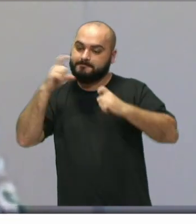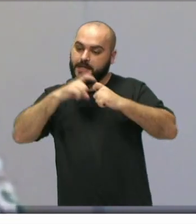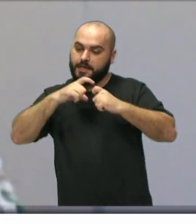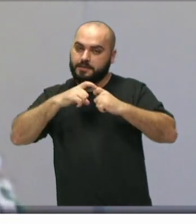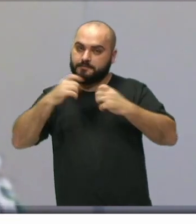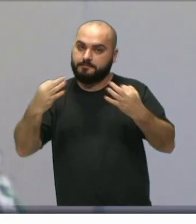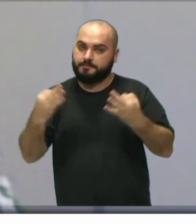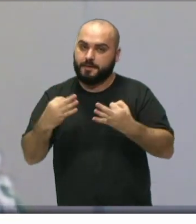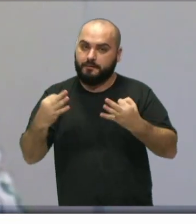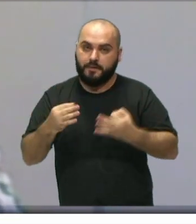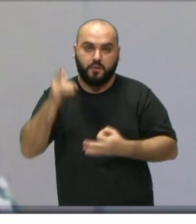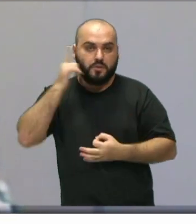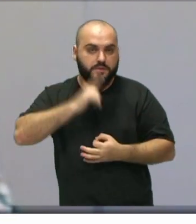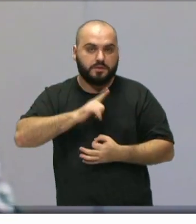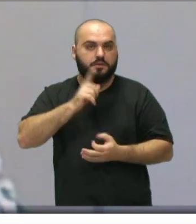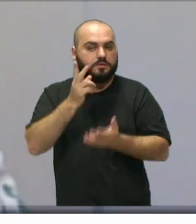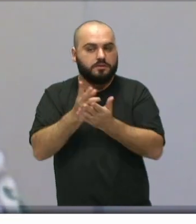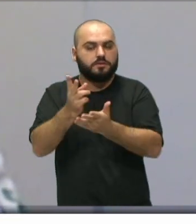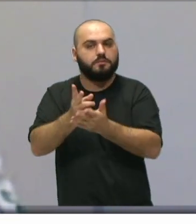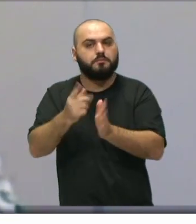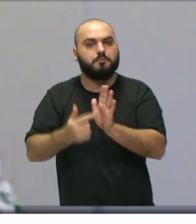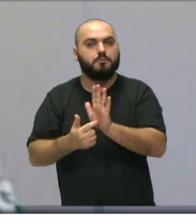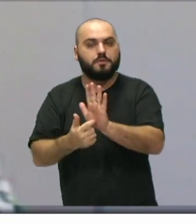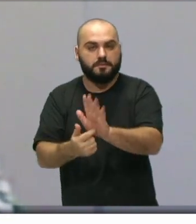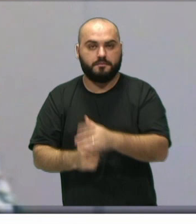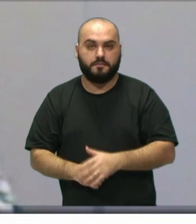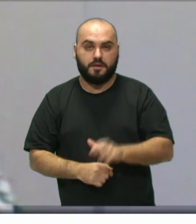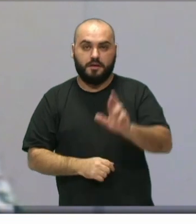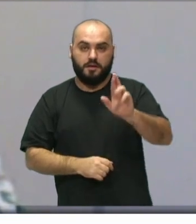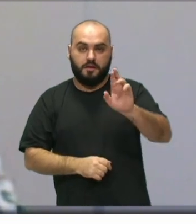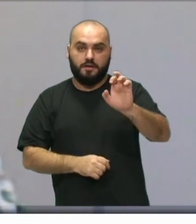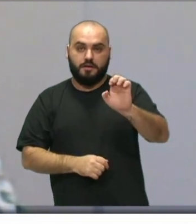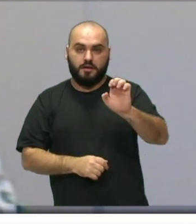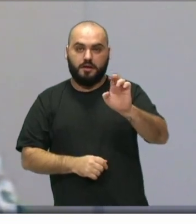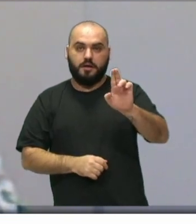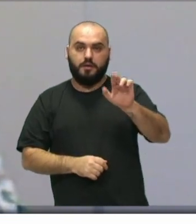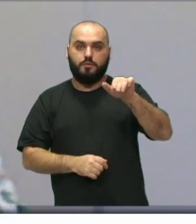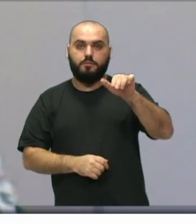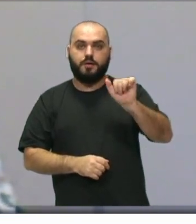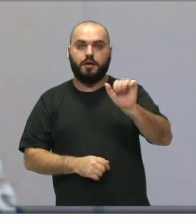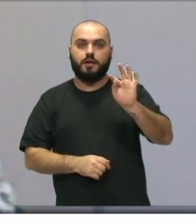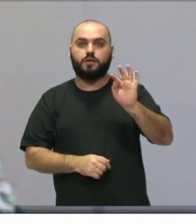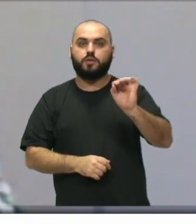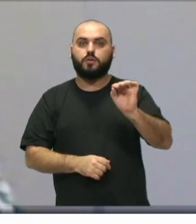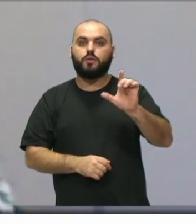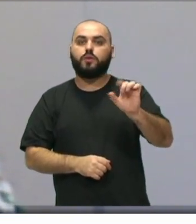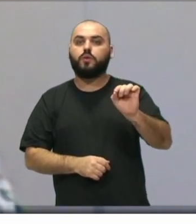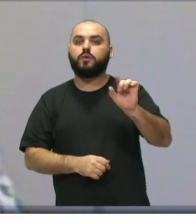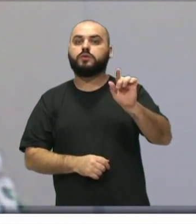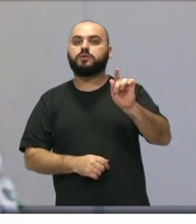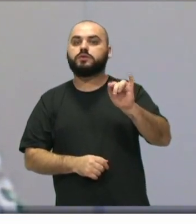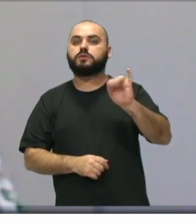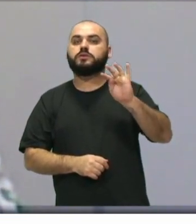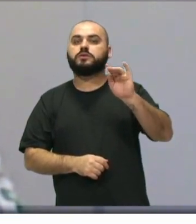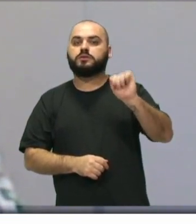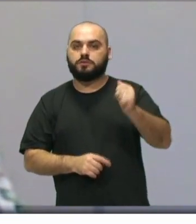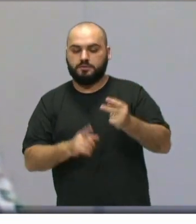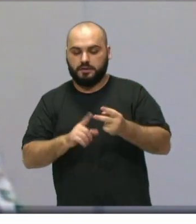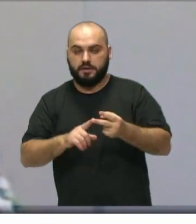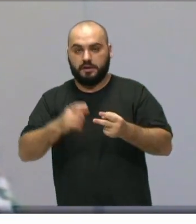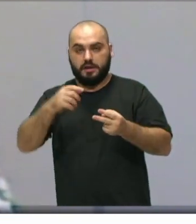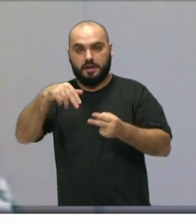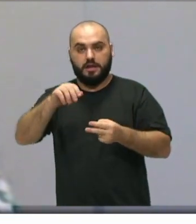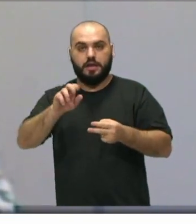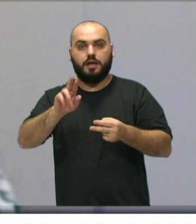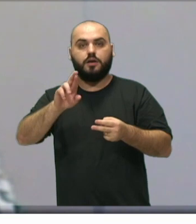Essa sempre é o esperado. Os reumatologistas dão diagnóstico de fibromialgia, os